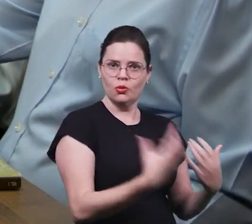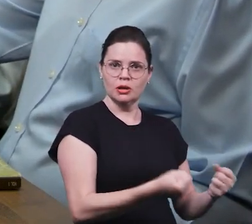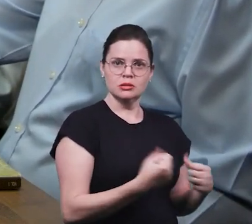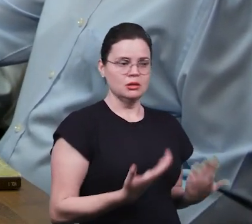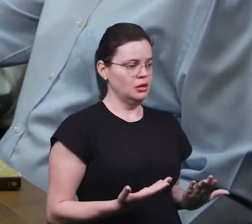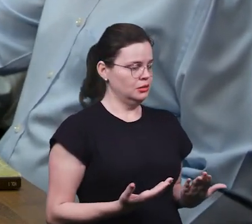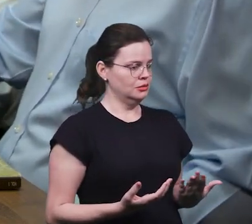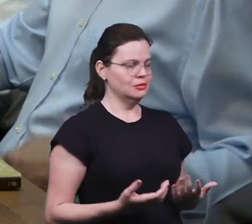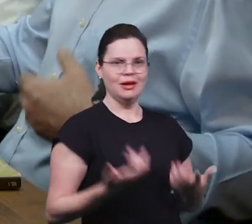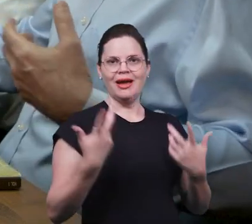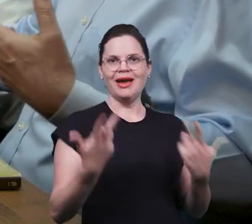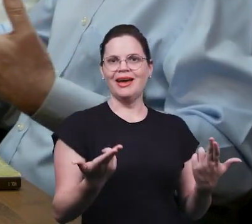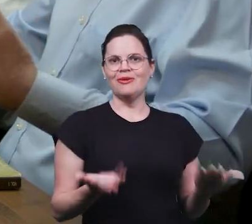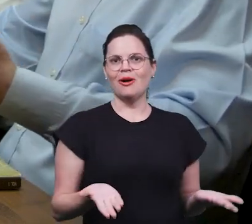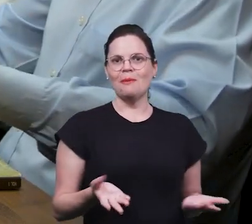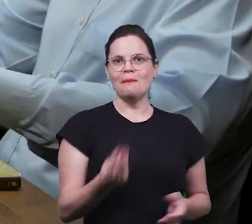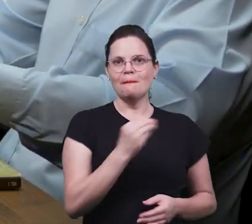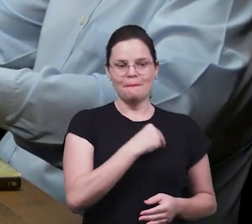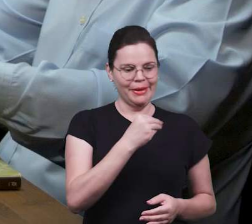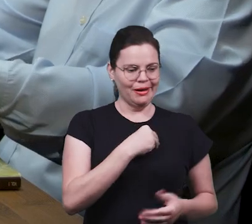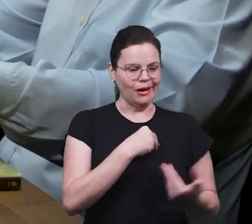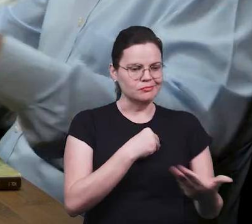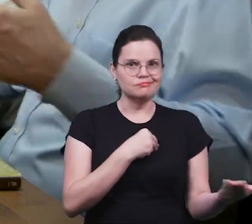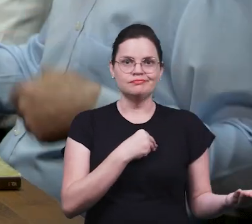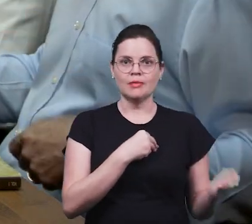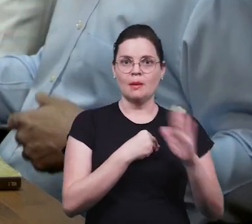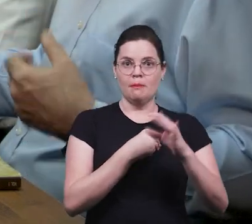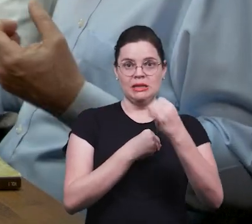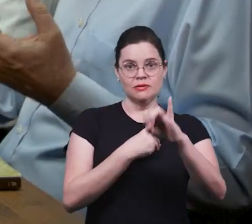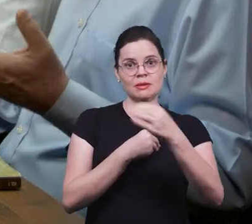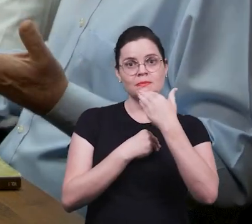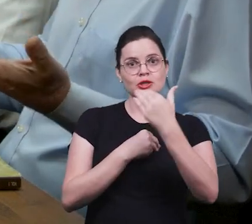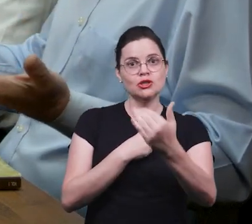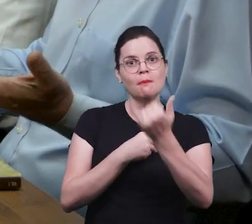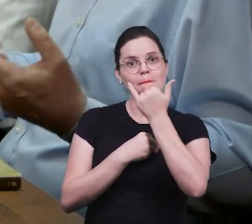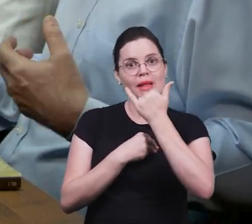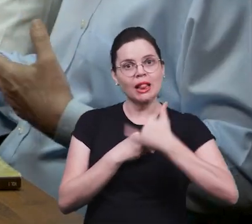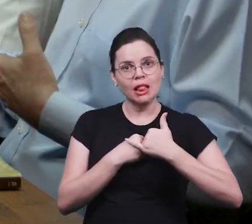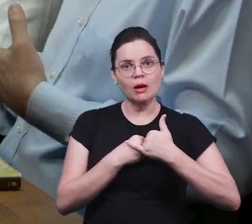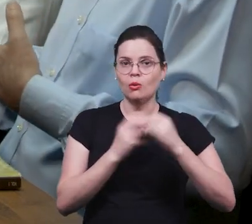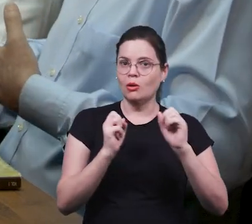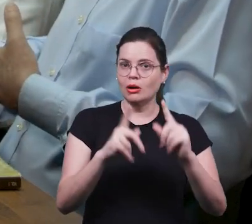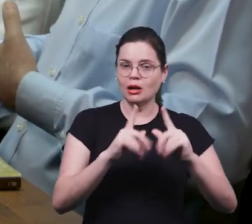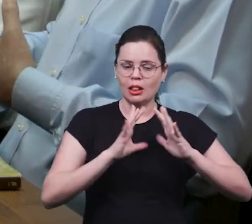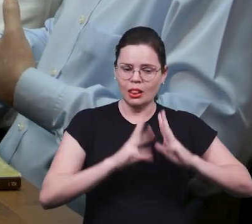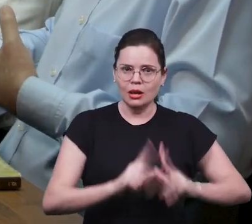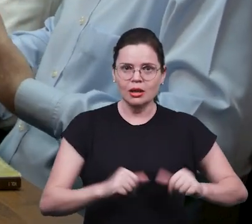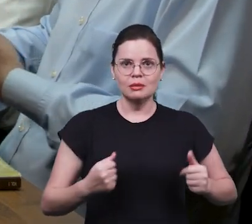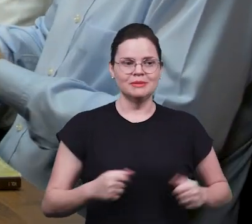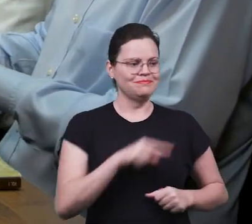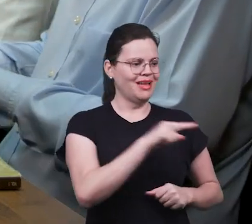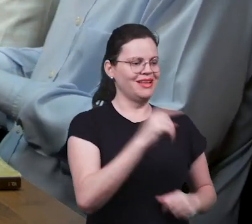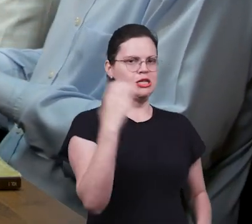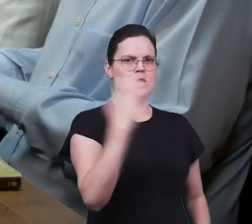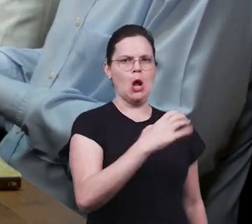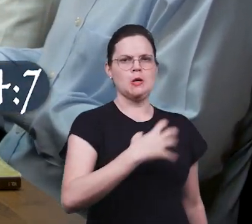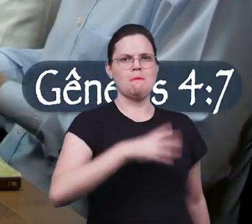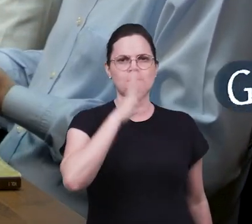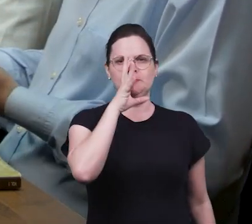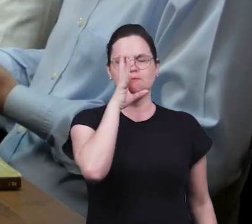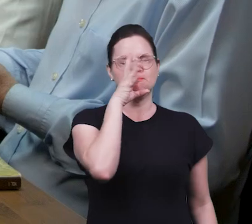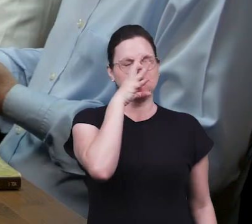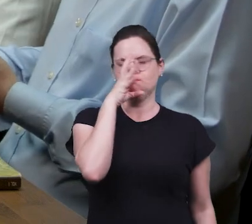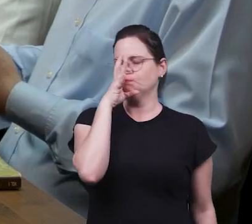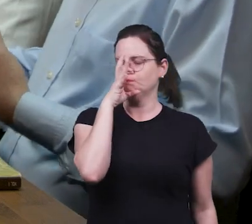jaz à porta, mas se você fizer o bem, não vai ser aceito. E Caim não entendeu esse ato da misericórdia